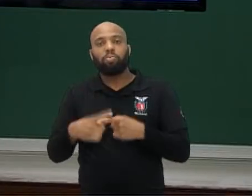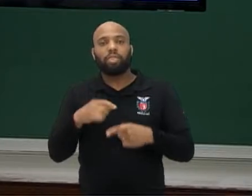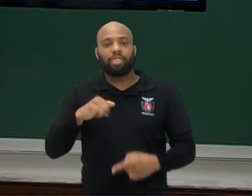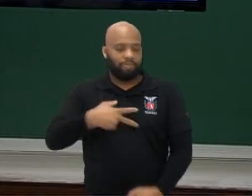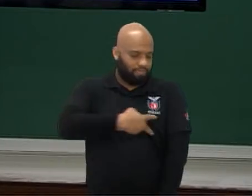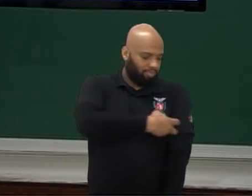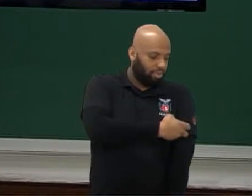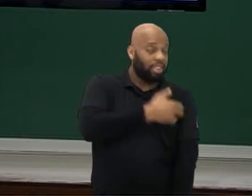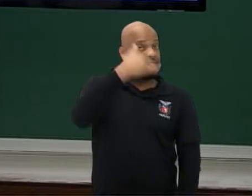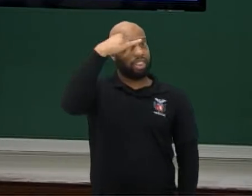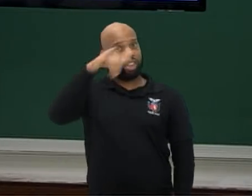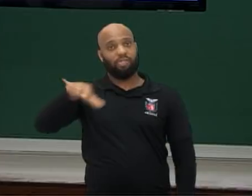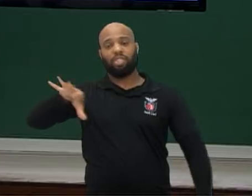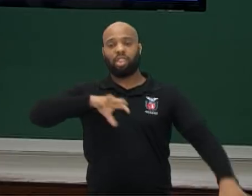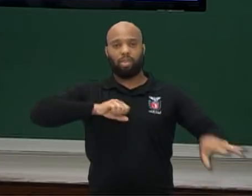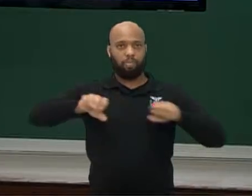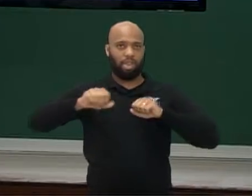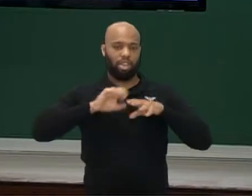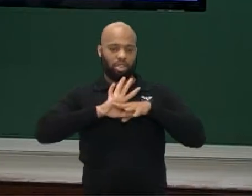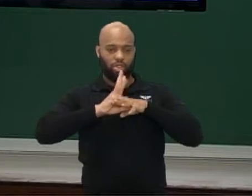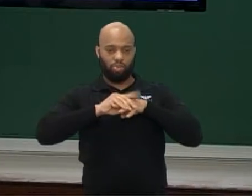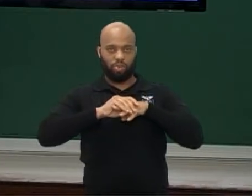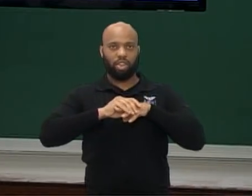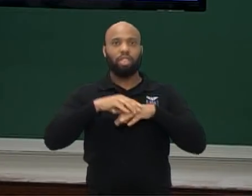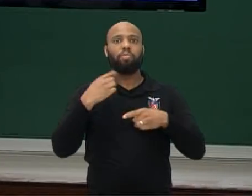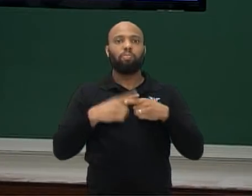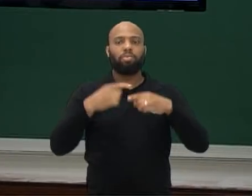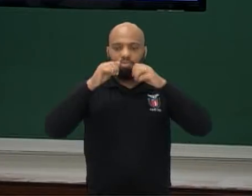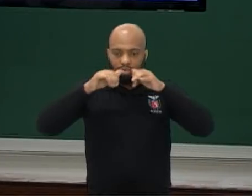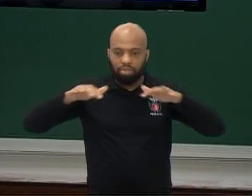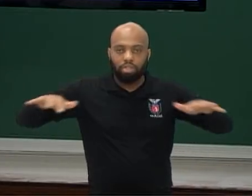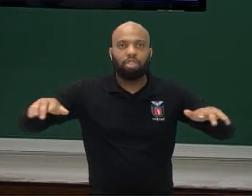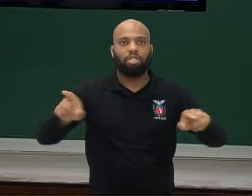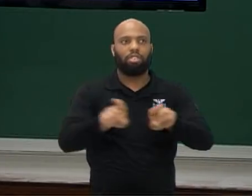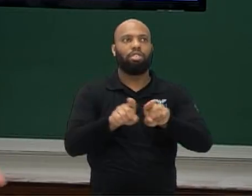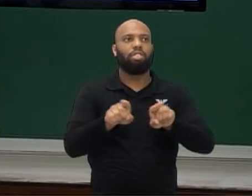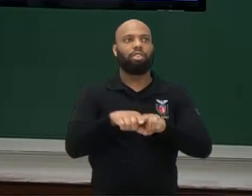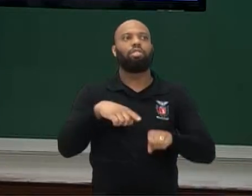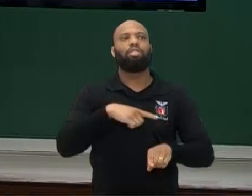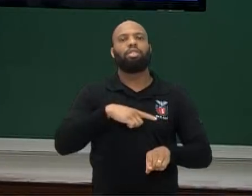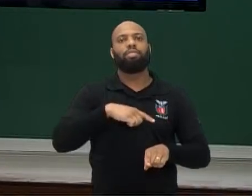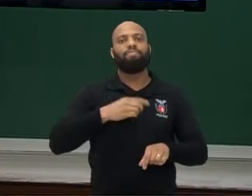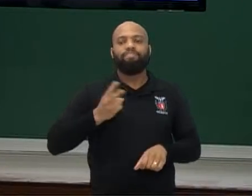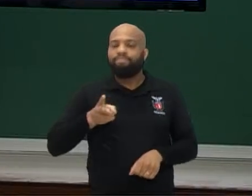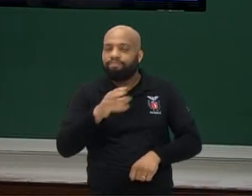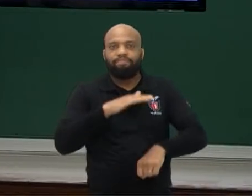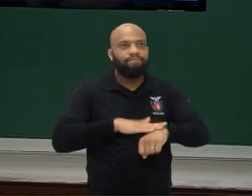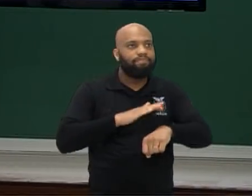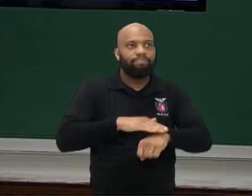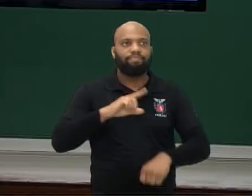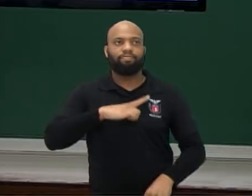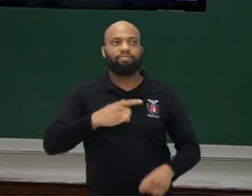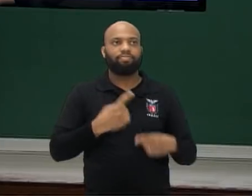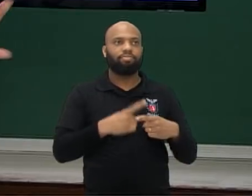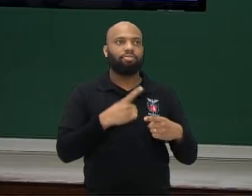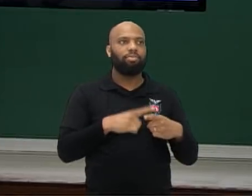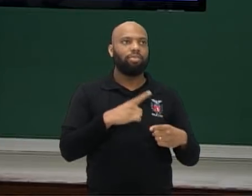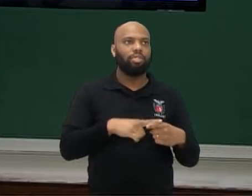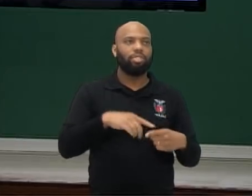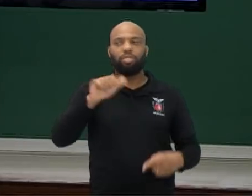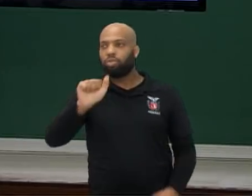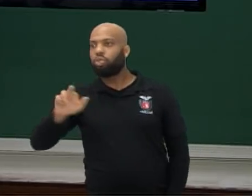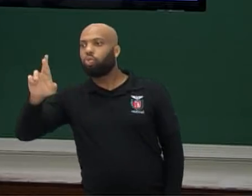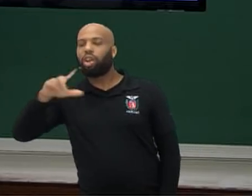está prevenindo essas doenças que são transmitidas todo momento. O ar, o ambiente